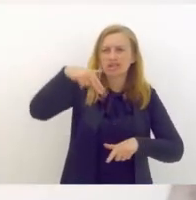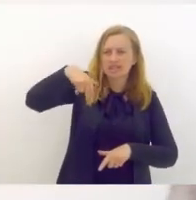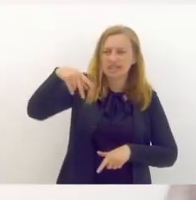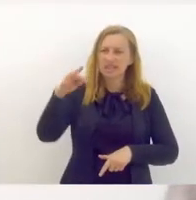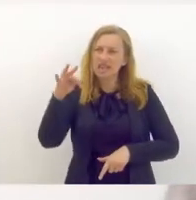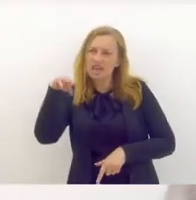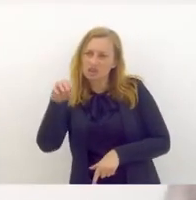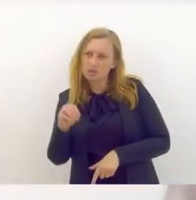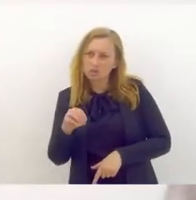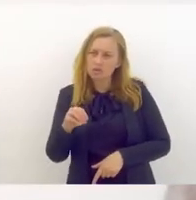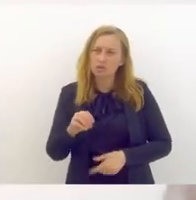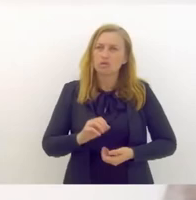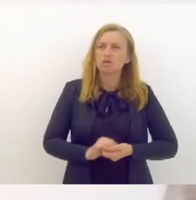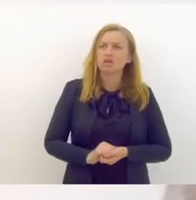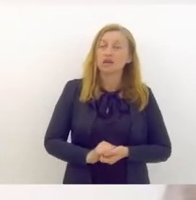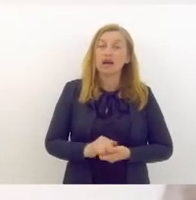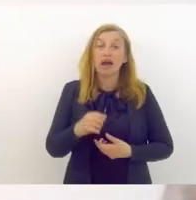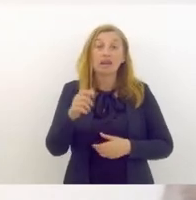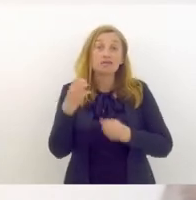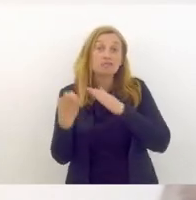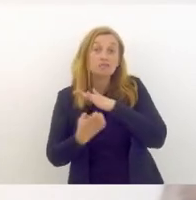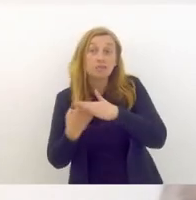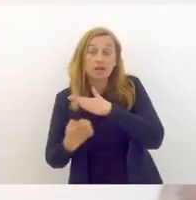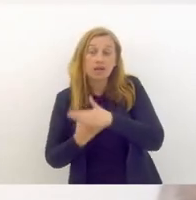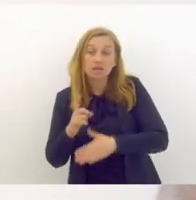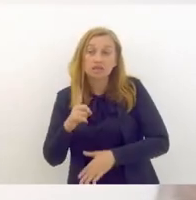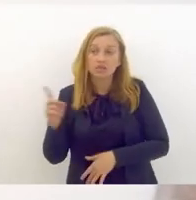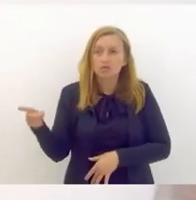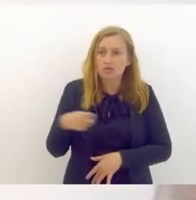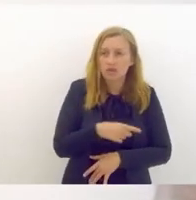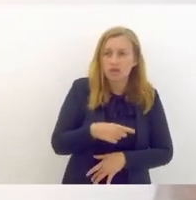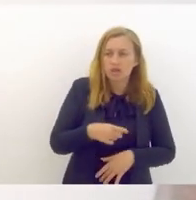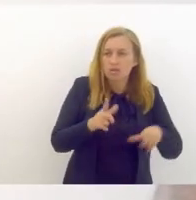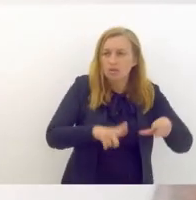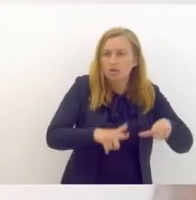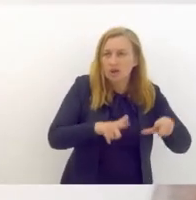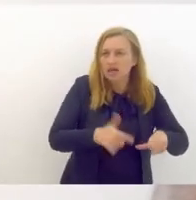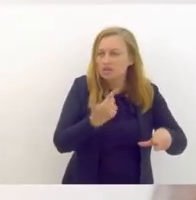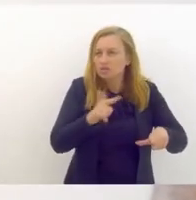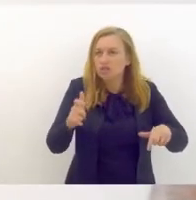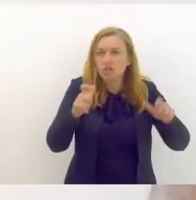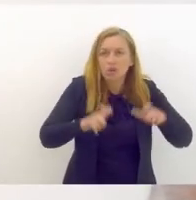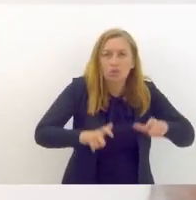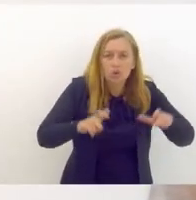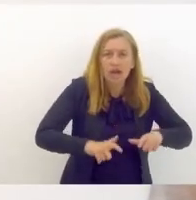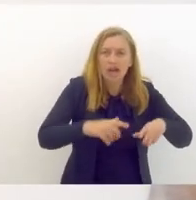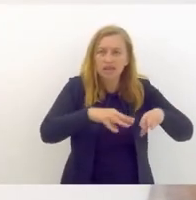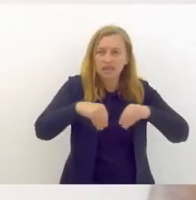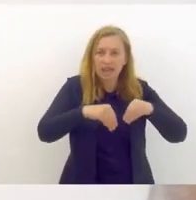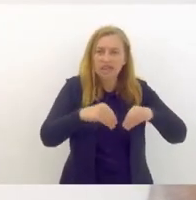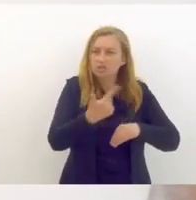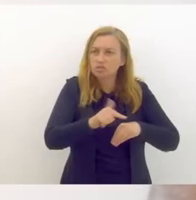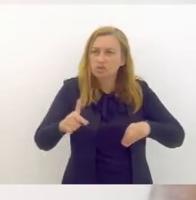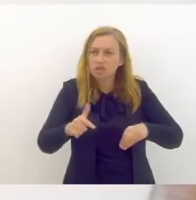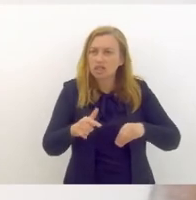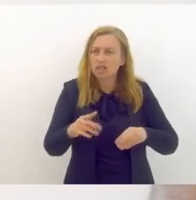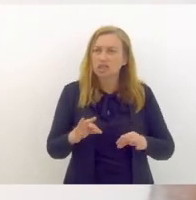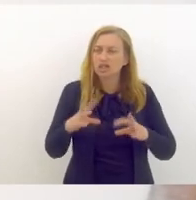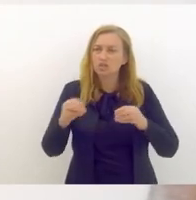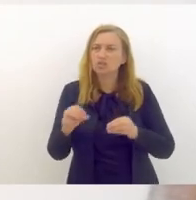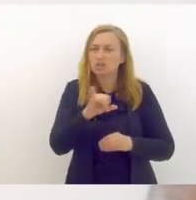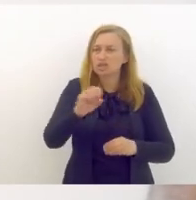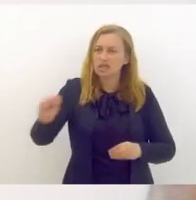Dom Valdir, as empresas não vêm para a região porque não tem mais espaço de terra. Está todo na mão da